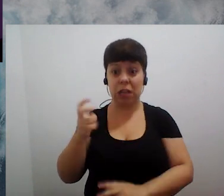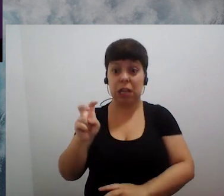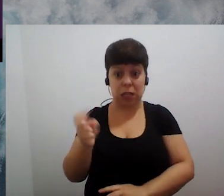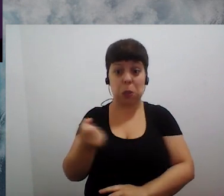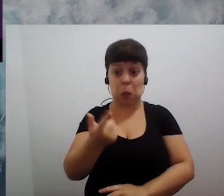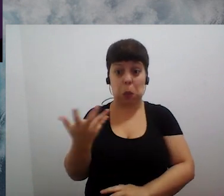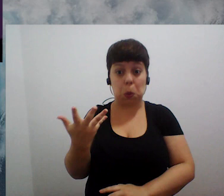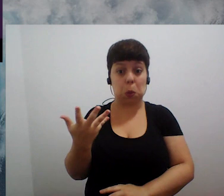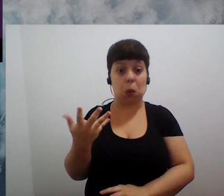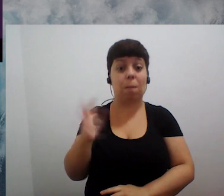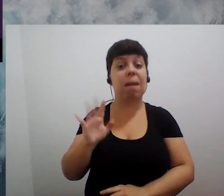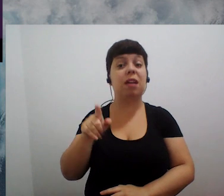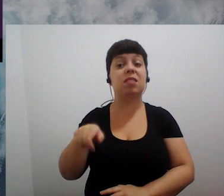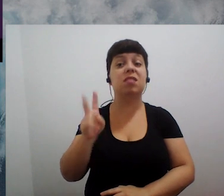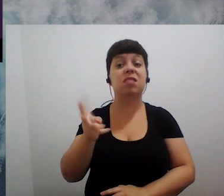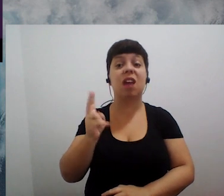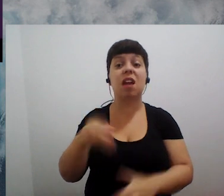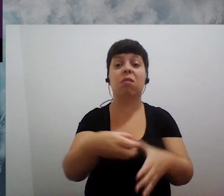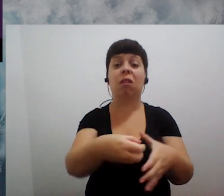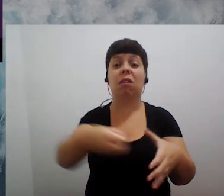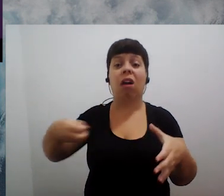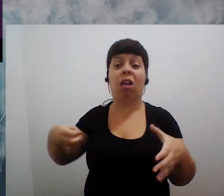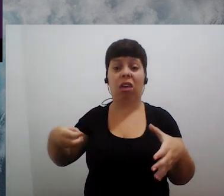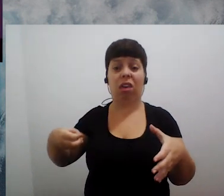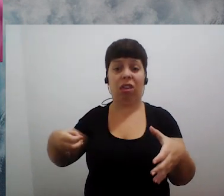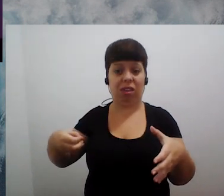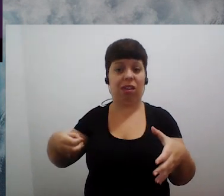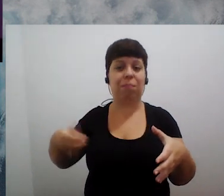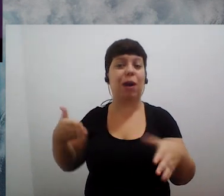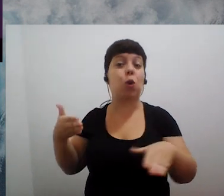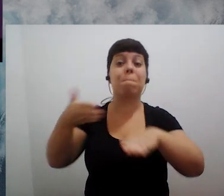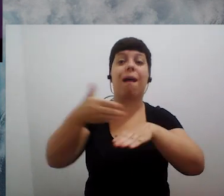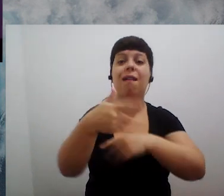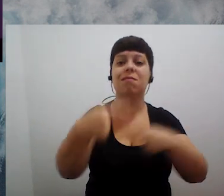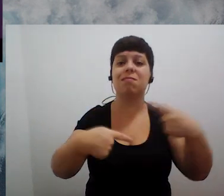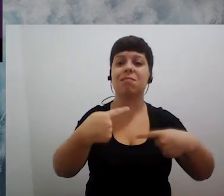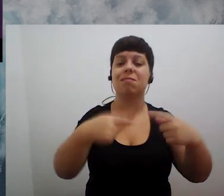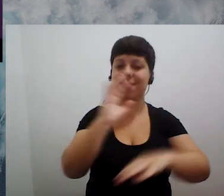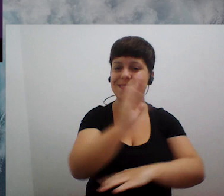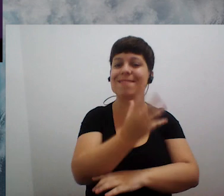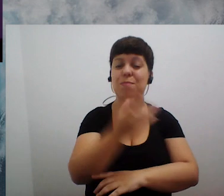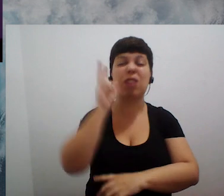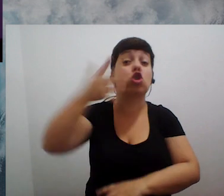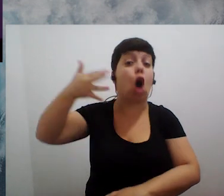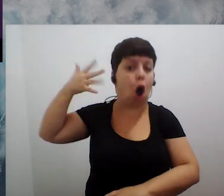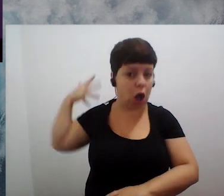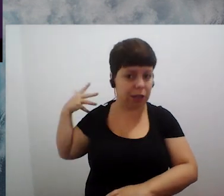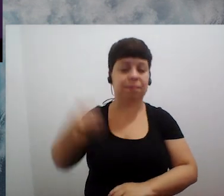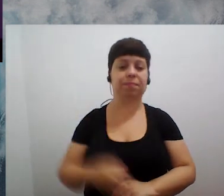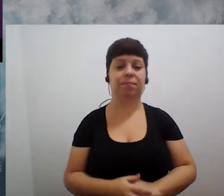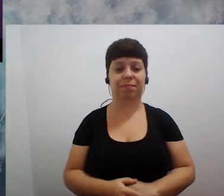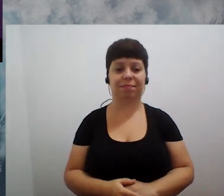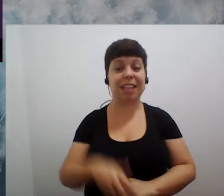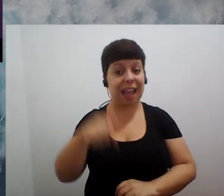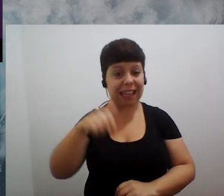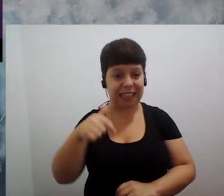número ser tão significativo, esses cidadãos têm estado historicamente à margem das discussões ambientais.